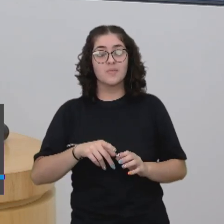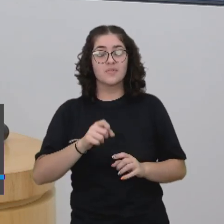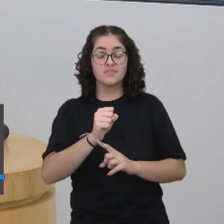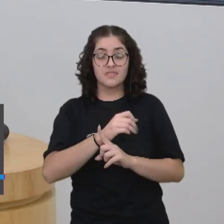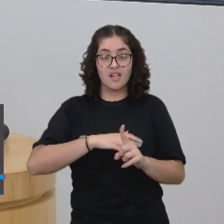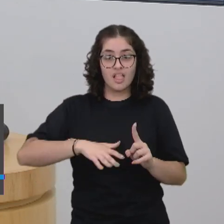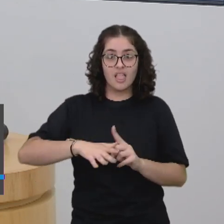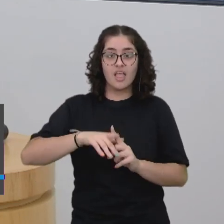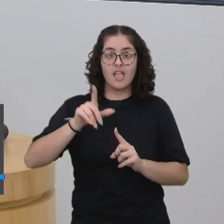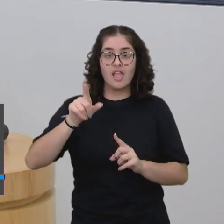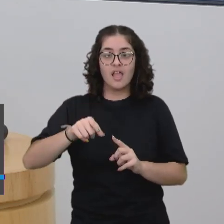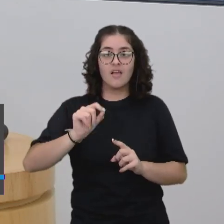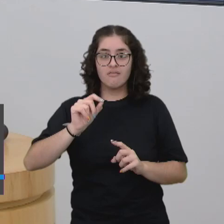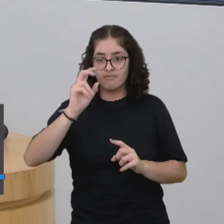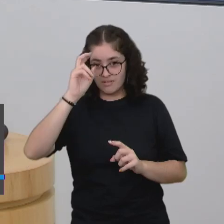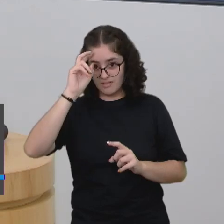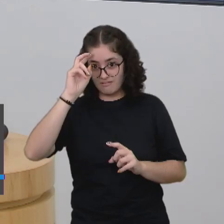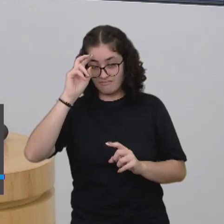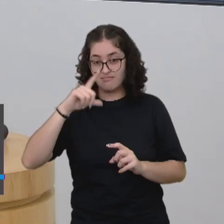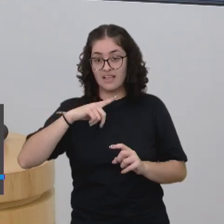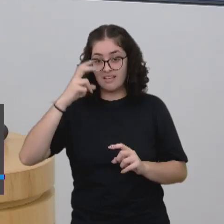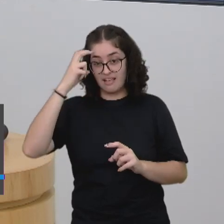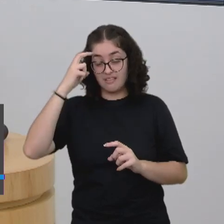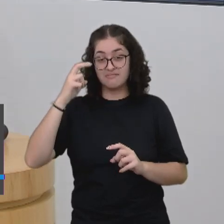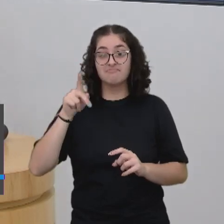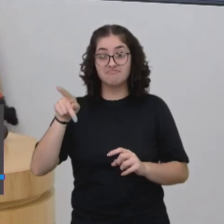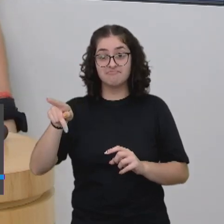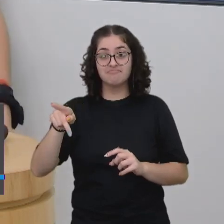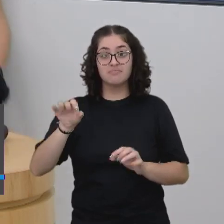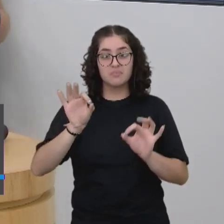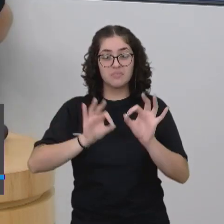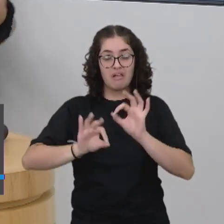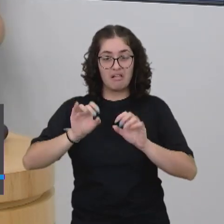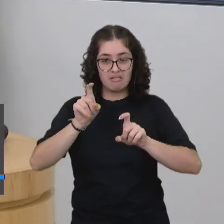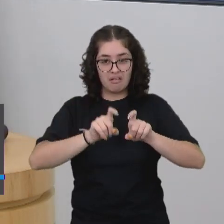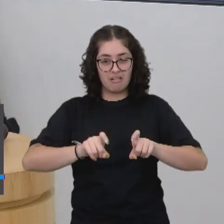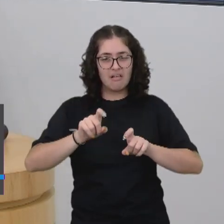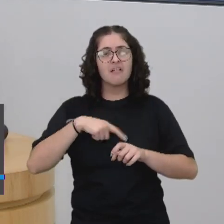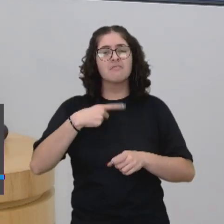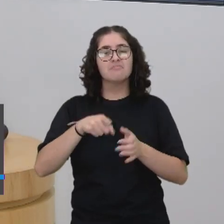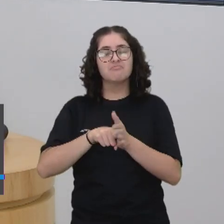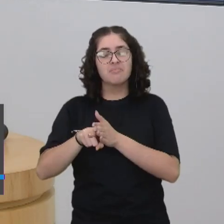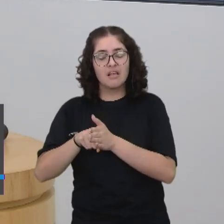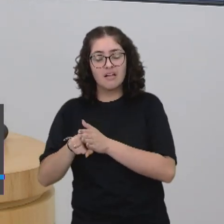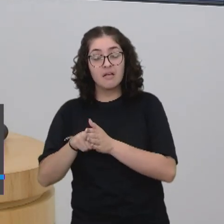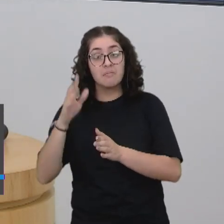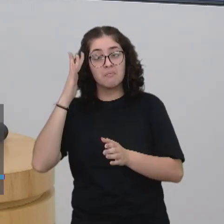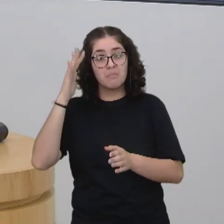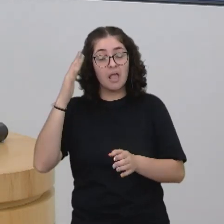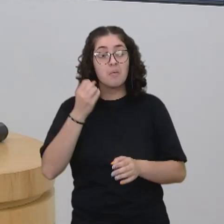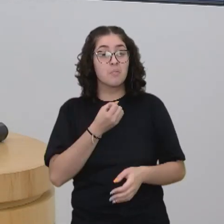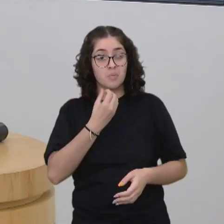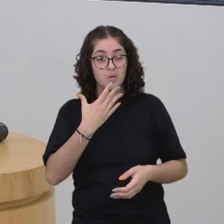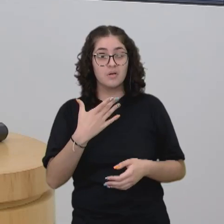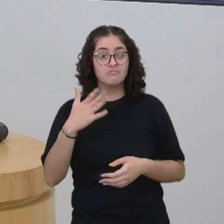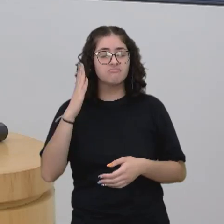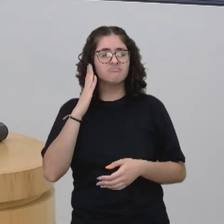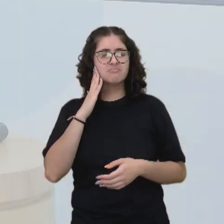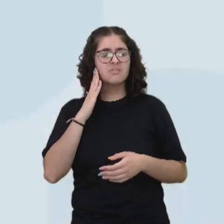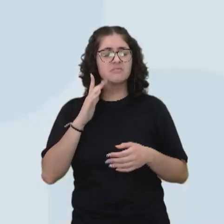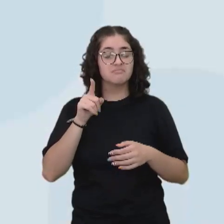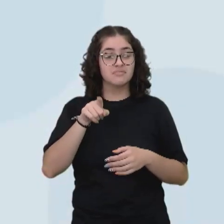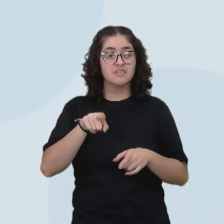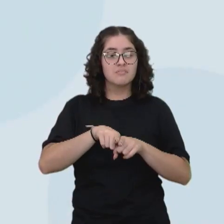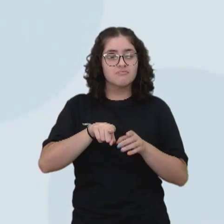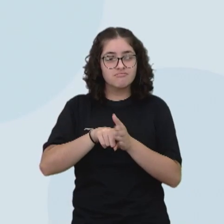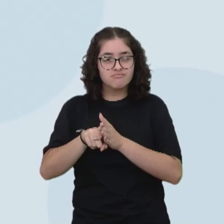inteligência artificial. Durmam com esse barulho, reflitam. Eu vou procurar, não tive tempo de ler ainda o artigo, mas ele falou que é muito bom. Durmam com esse barulho, procurem